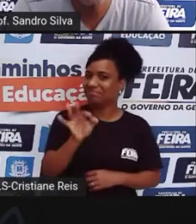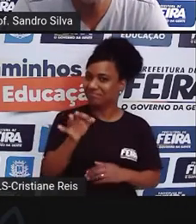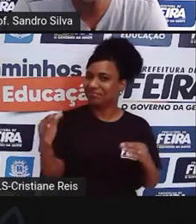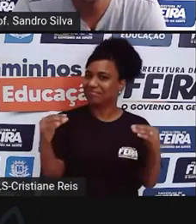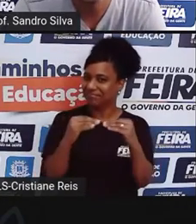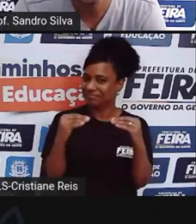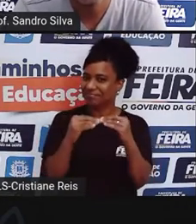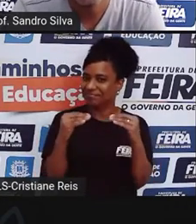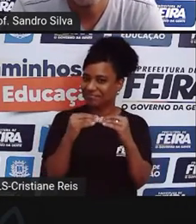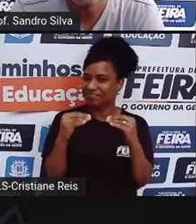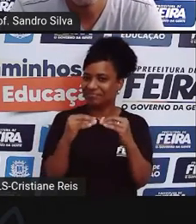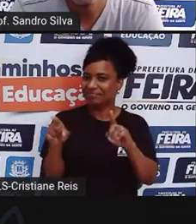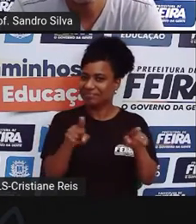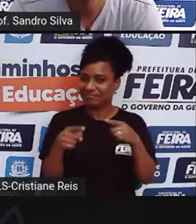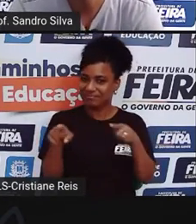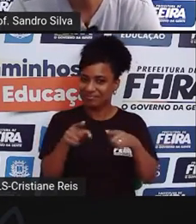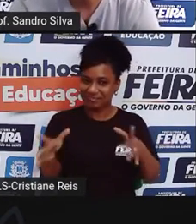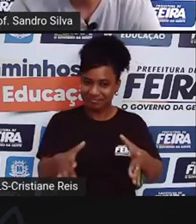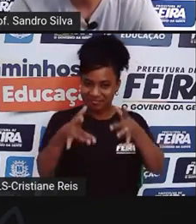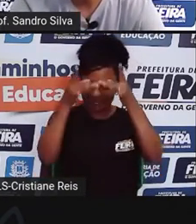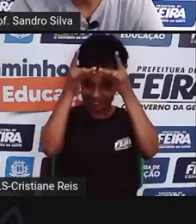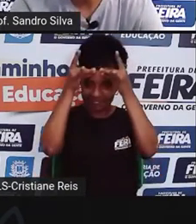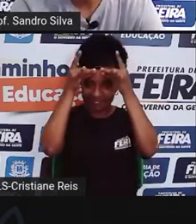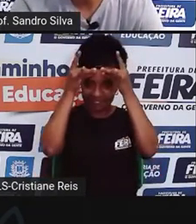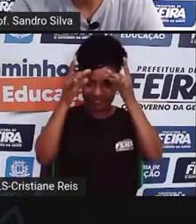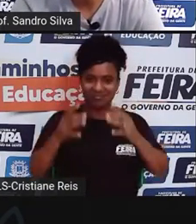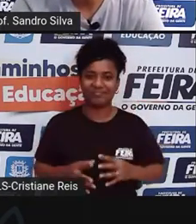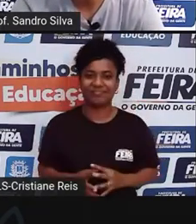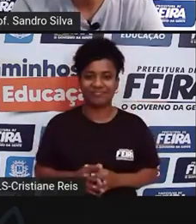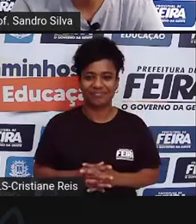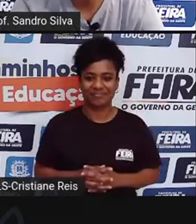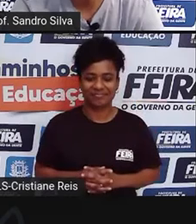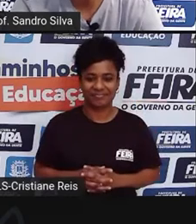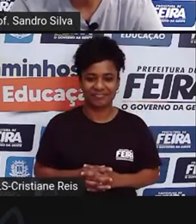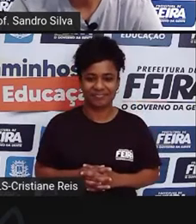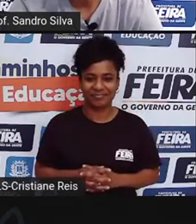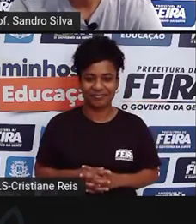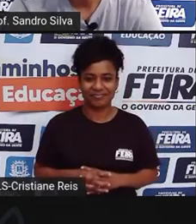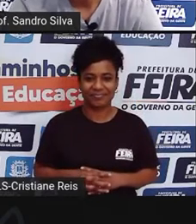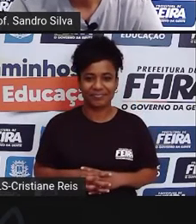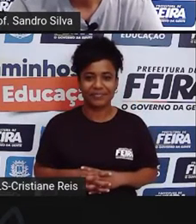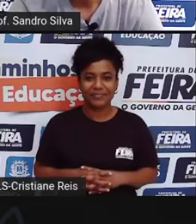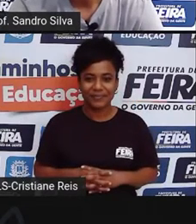momento de um conteúdo que ficou realmente guardado na mente.